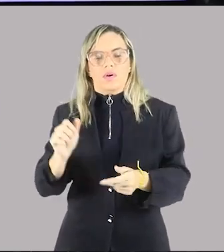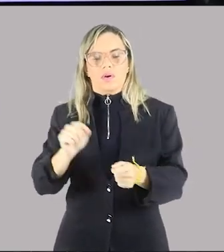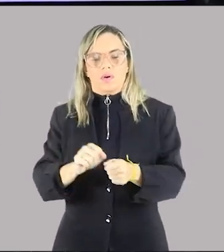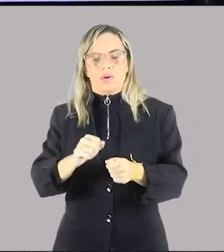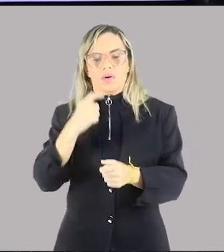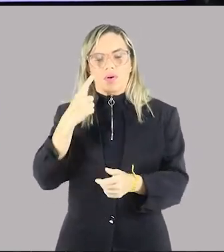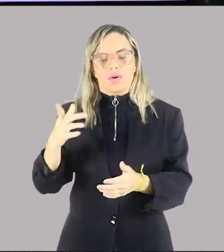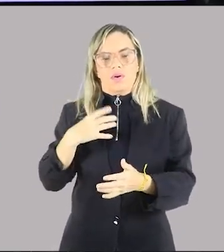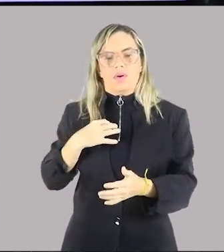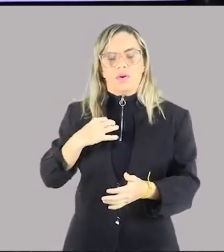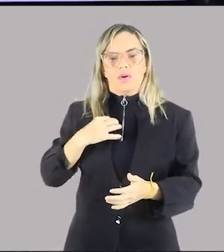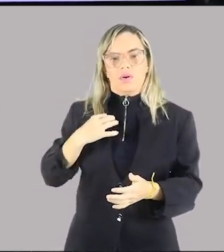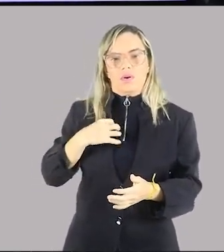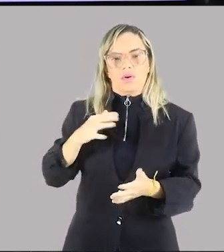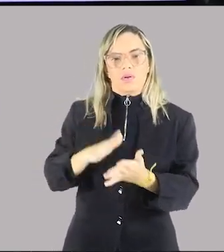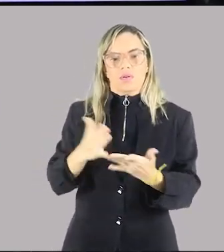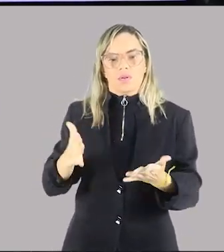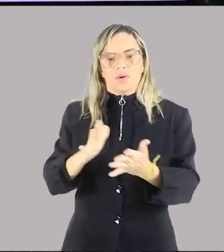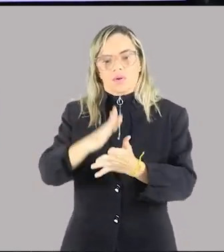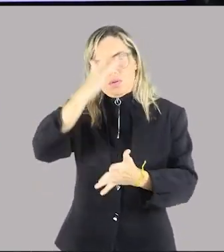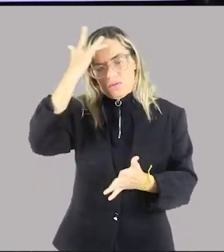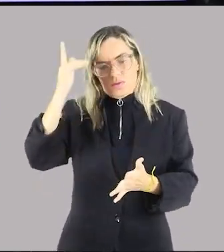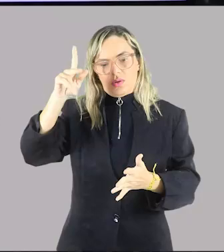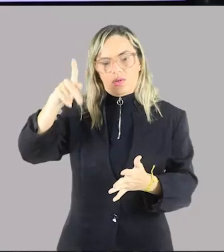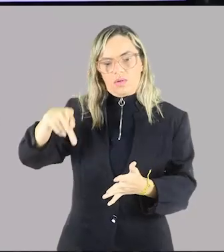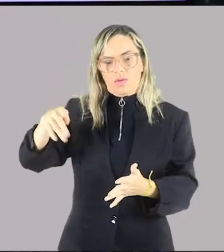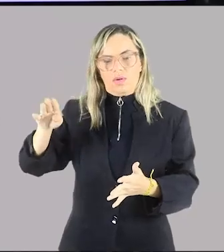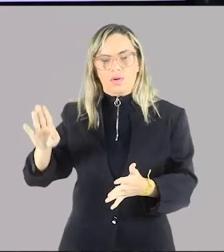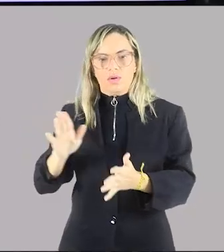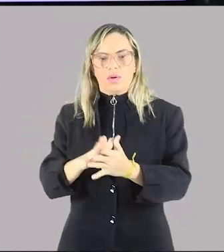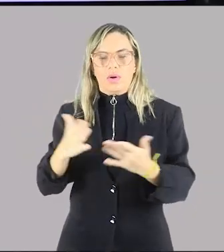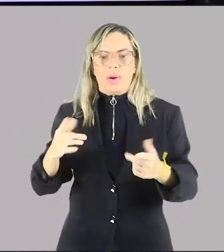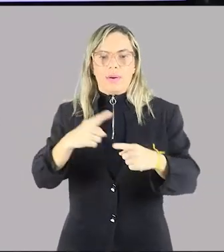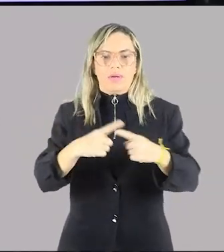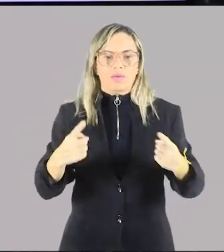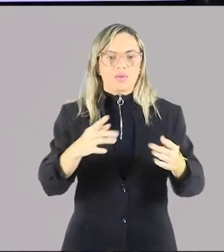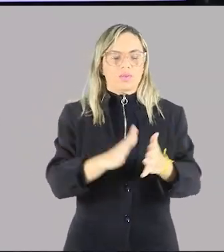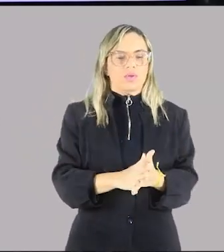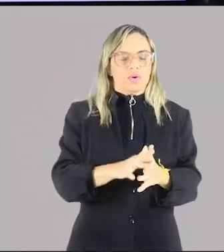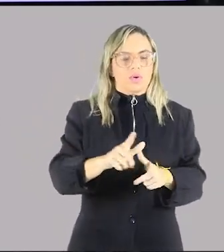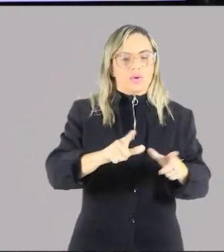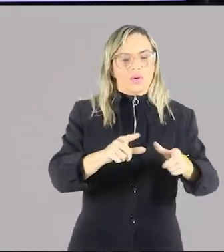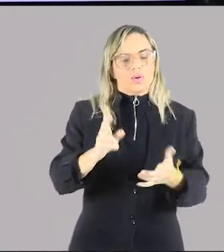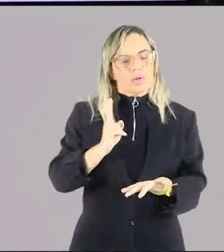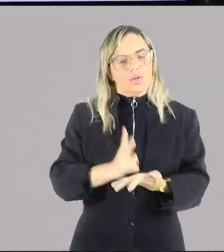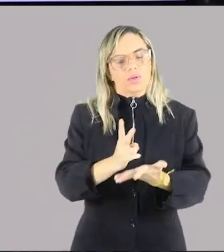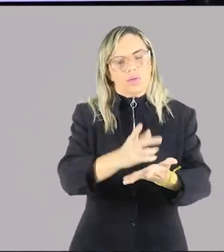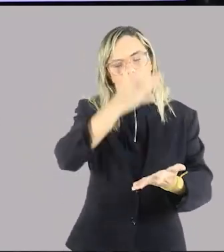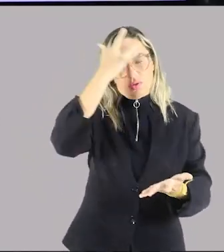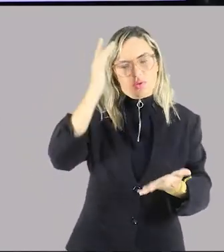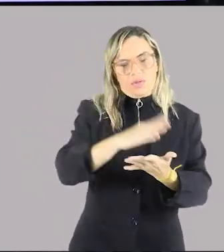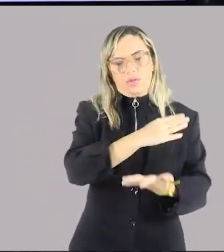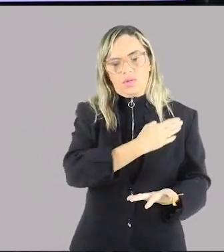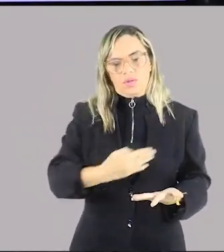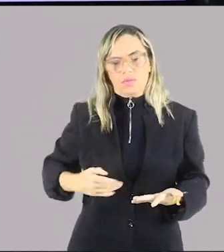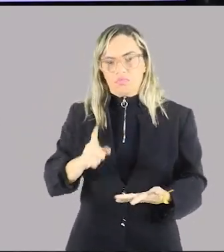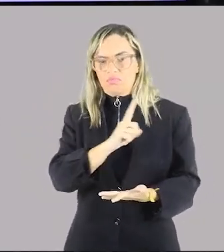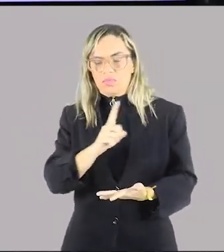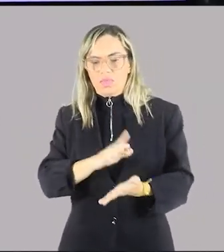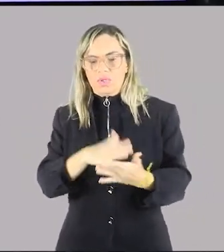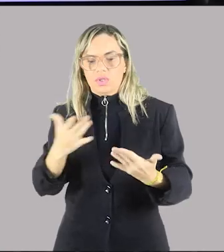São agentes públicos, mas não são servidores efetivos, como a gente vai observar mais à frente, essa classificação, e, portanto, são particulares